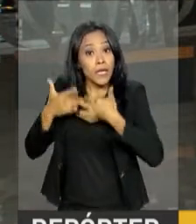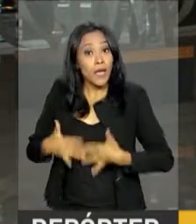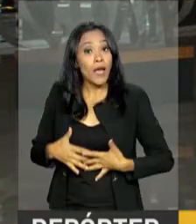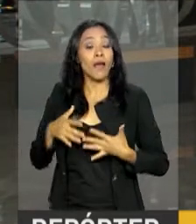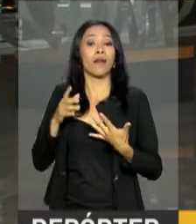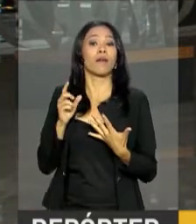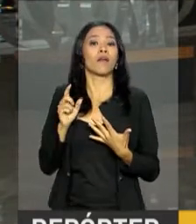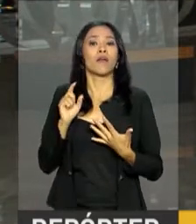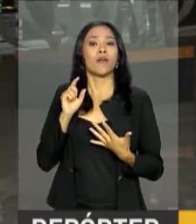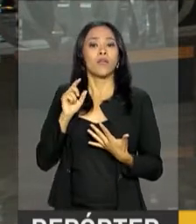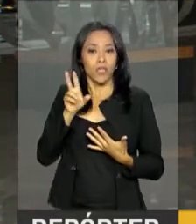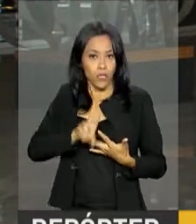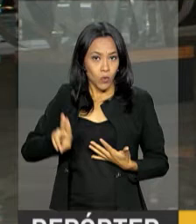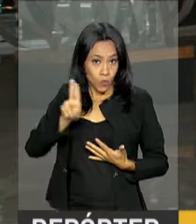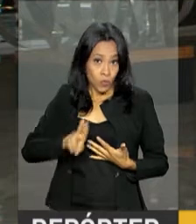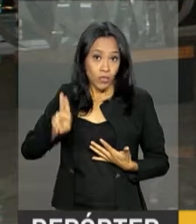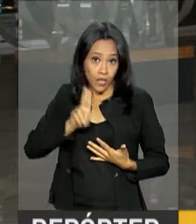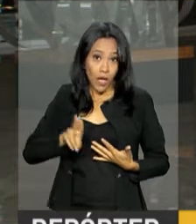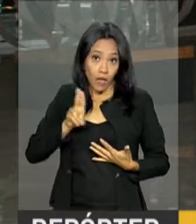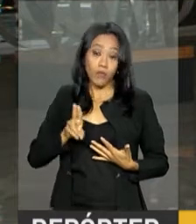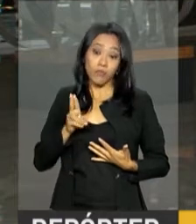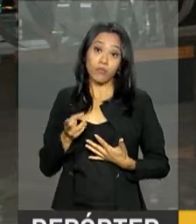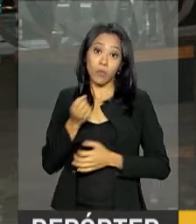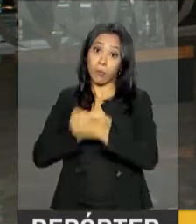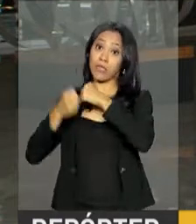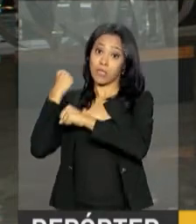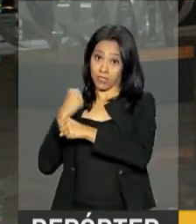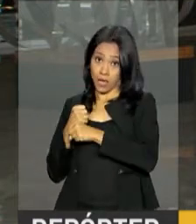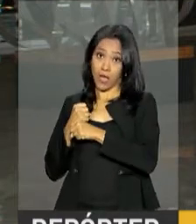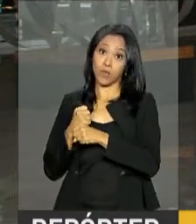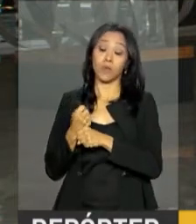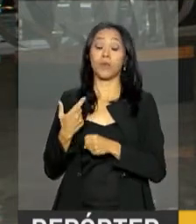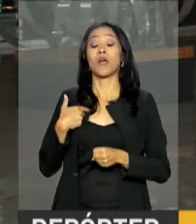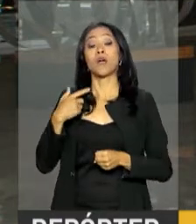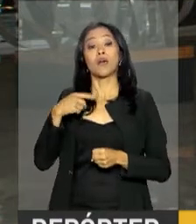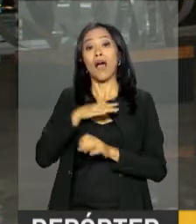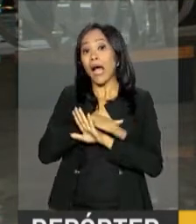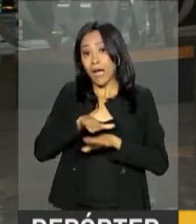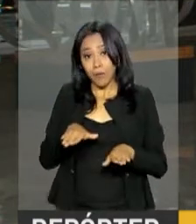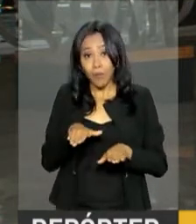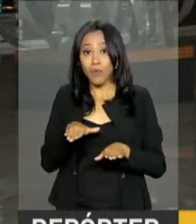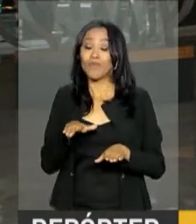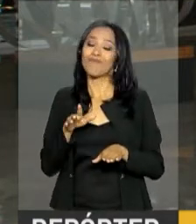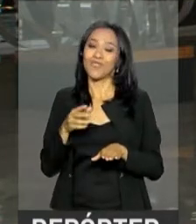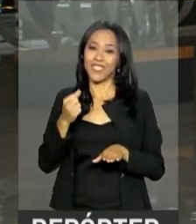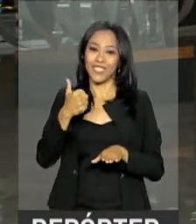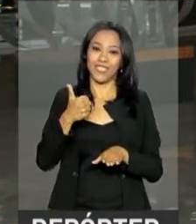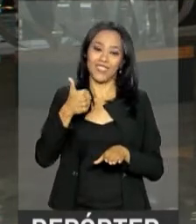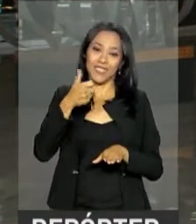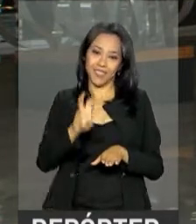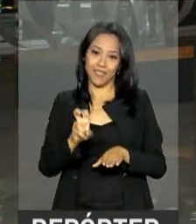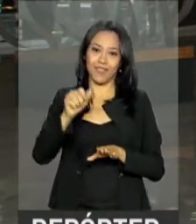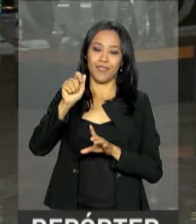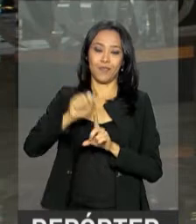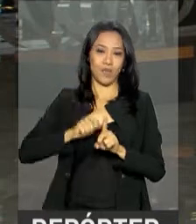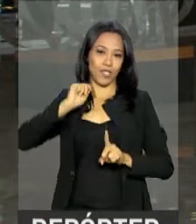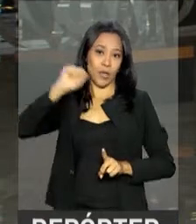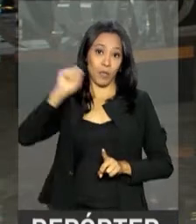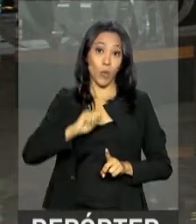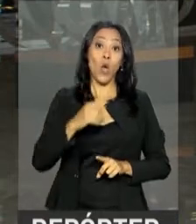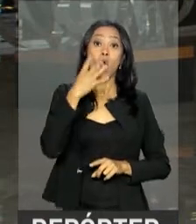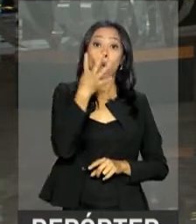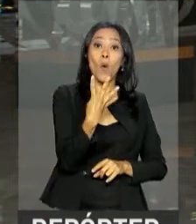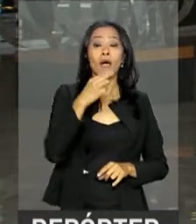utilizaram o benefício no ano passado mas faltaram terminou no dia 15 de abril cerca de 4 milhões de estudantes